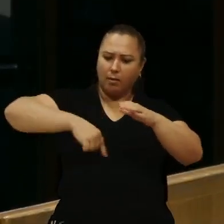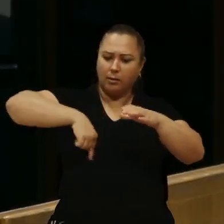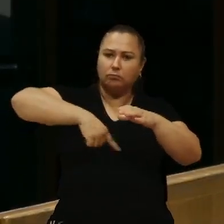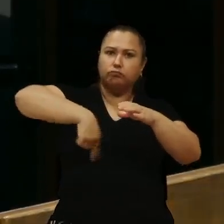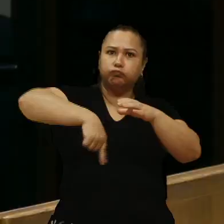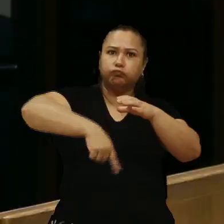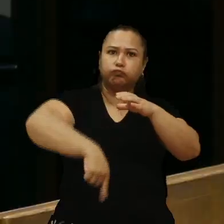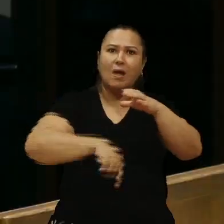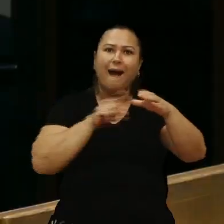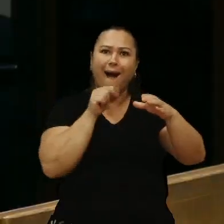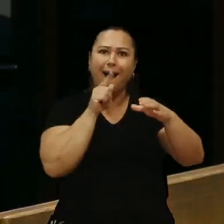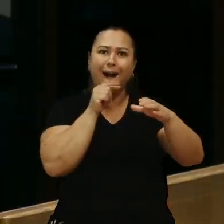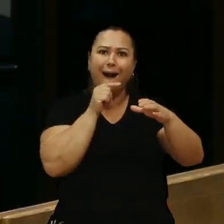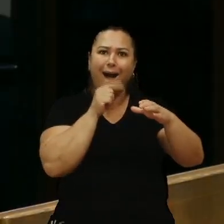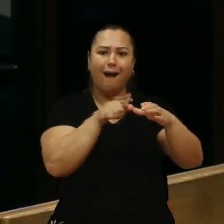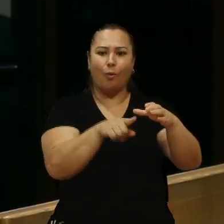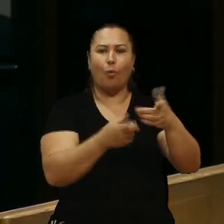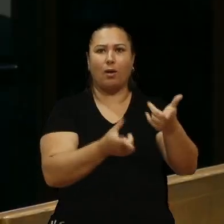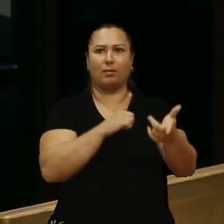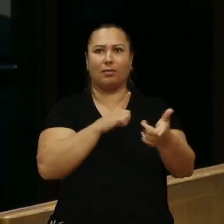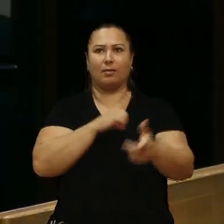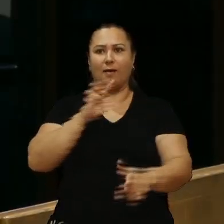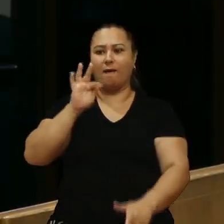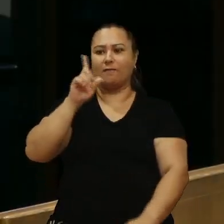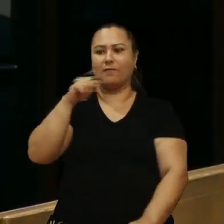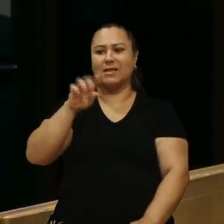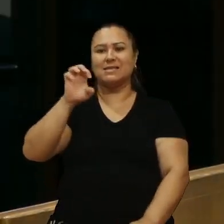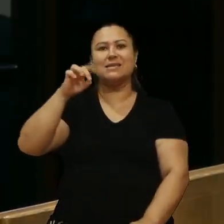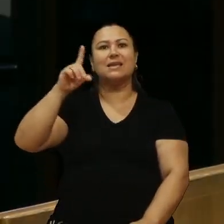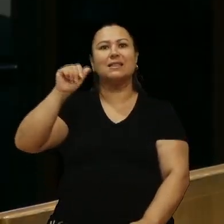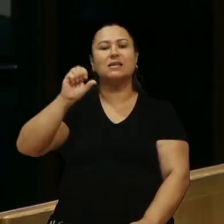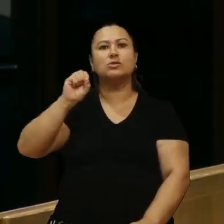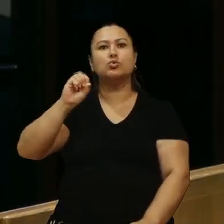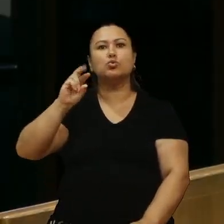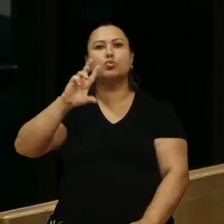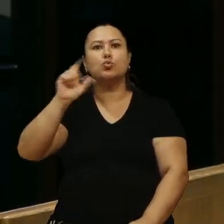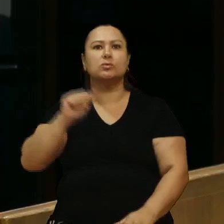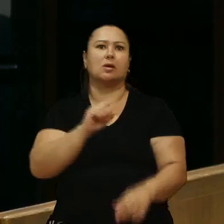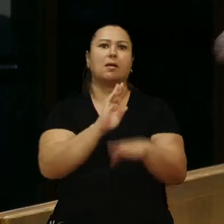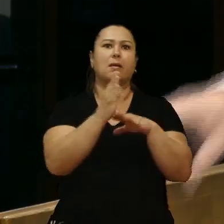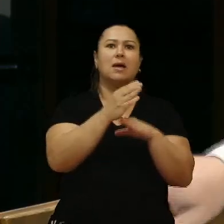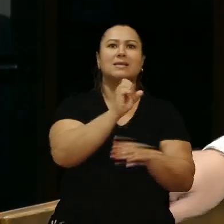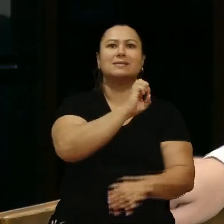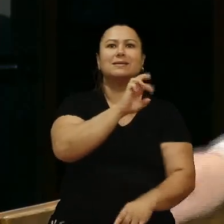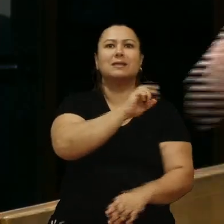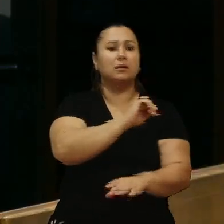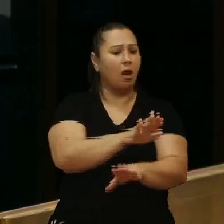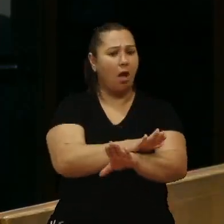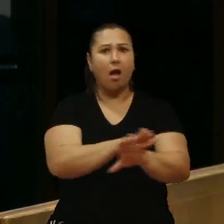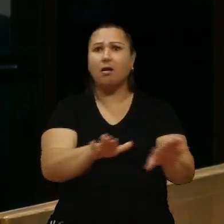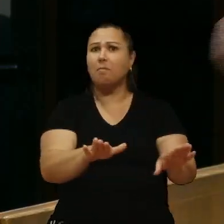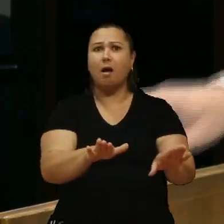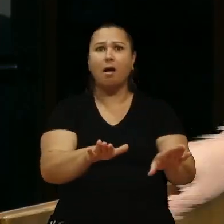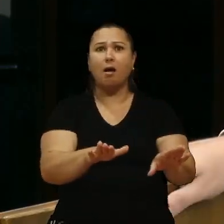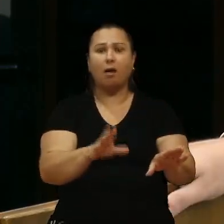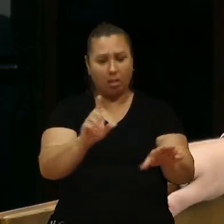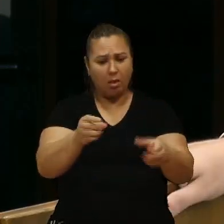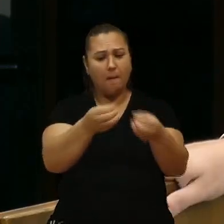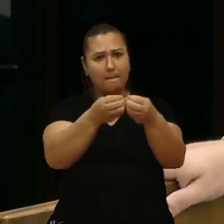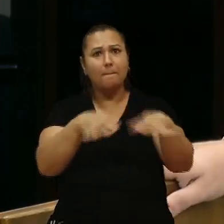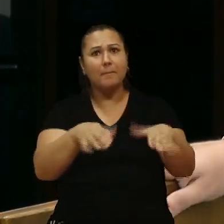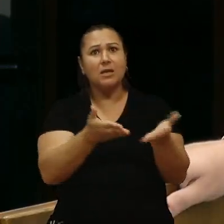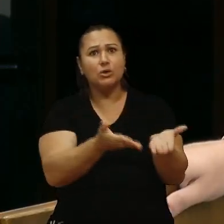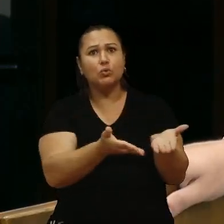ilegalmente em Fazenda Souza, furados ilegalmente no Serrano, precisavam acabar, que esse era o grande prejuízo.